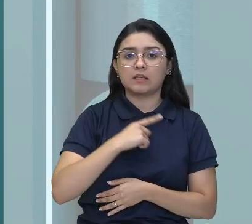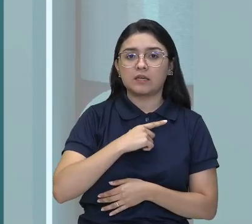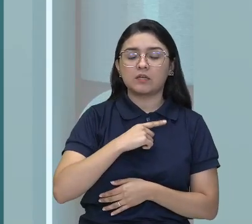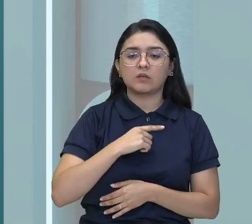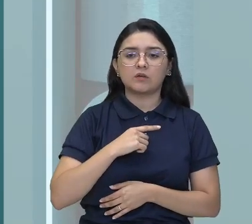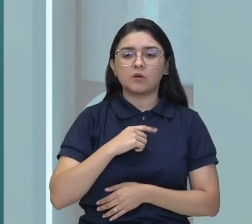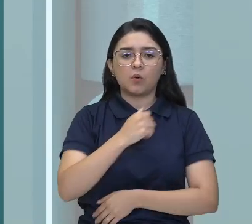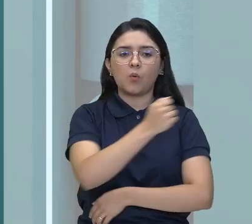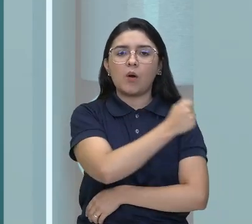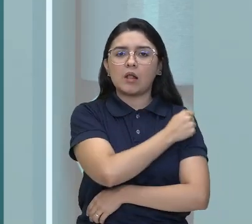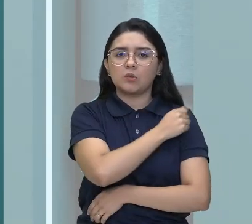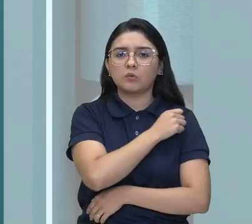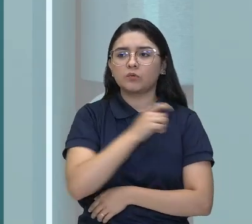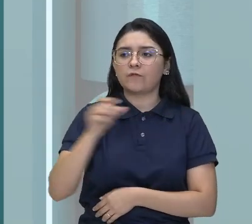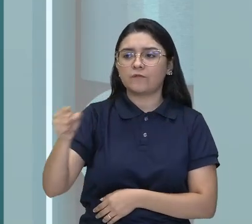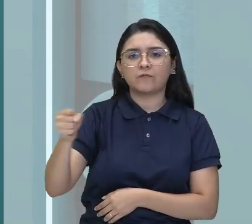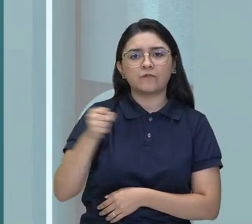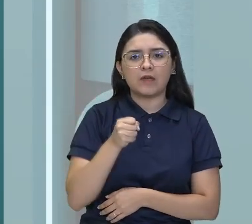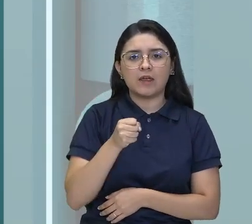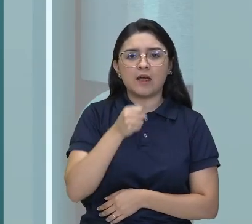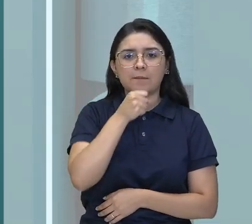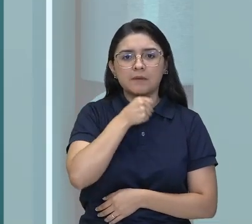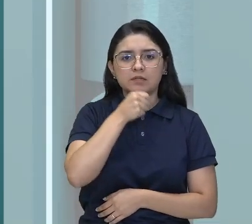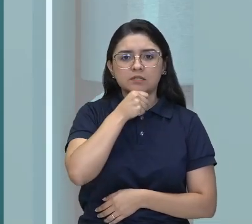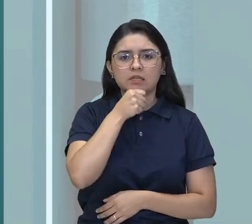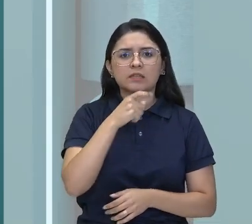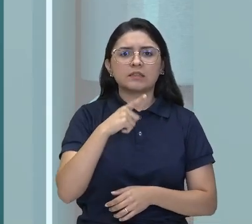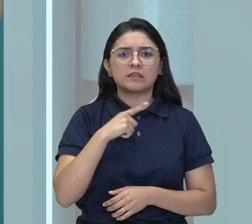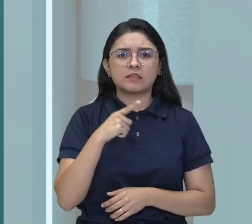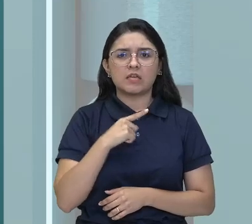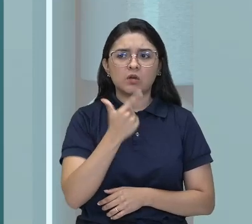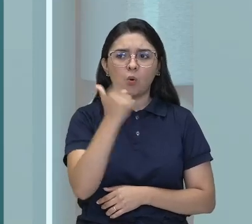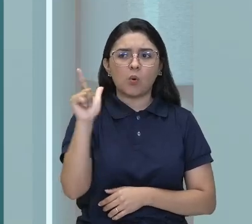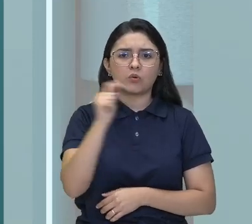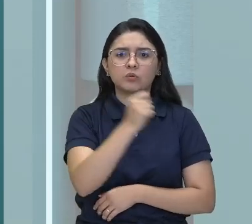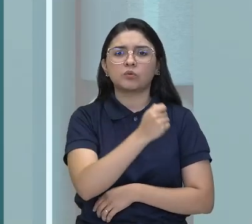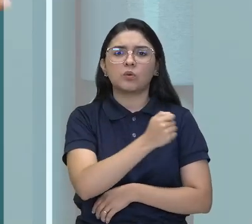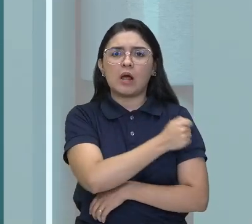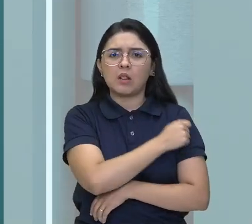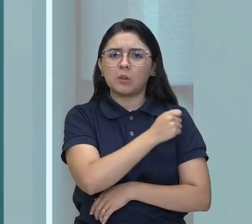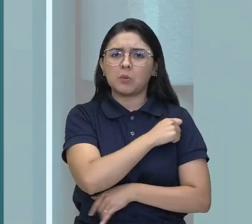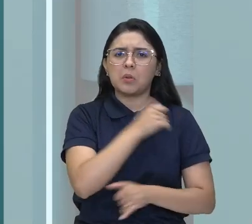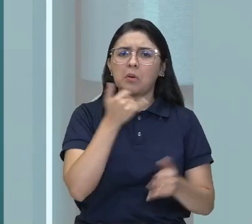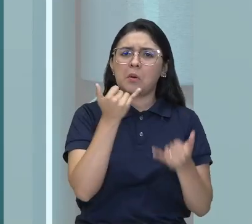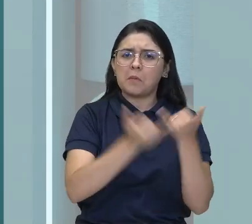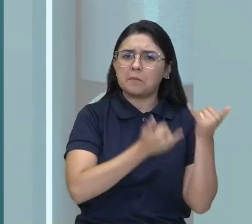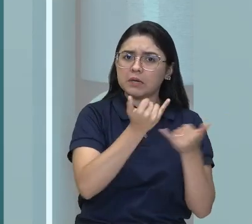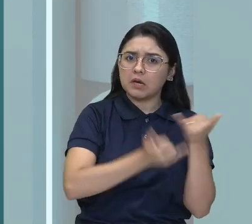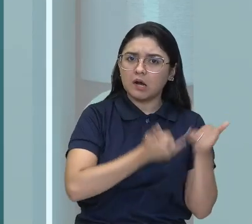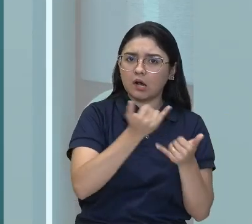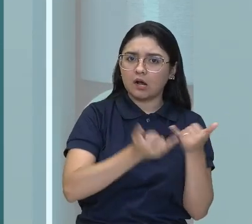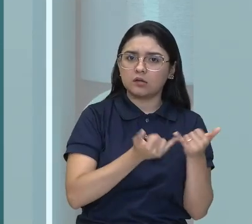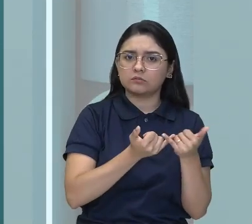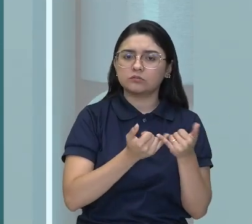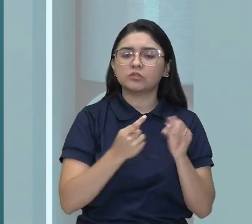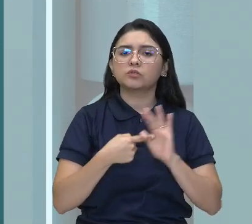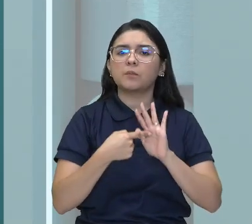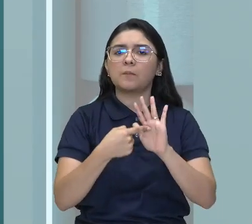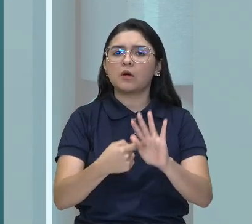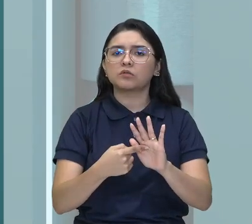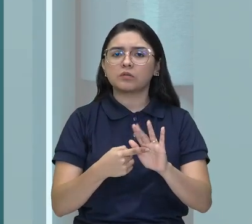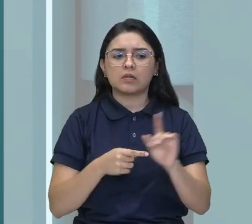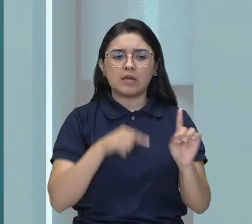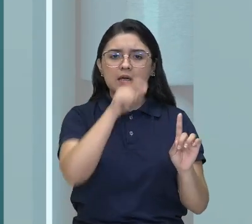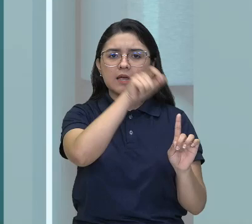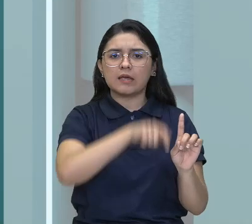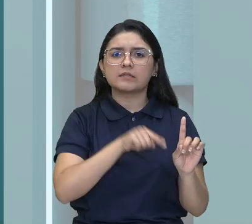né, falar, apresentar, e o outro lá atrás fica fazendo e aí o que isso demonstra? Que aquele aluno